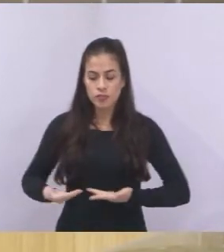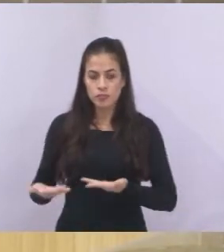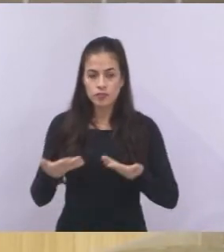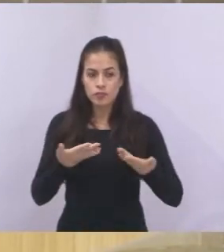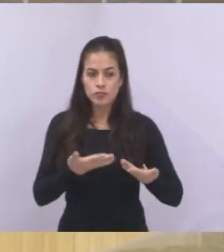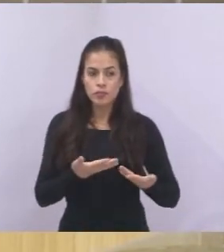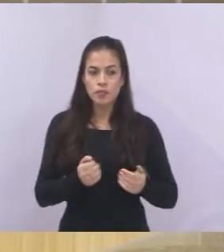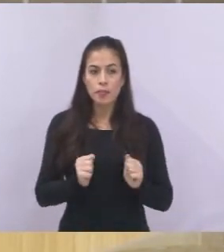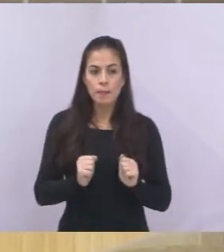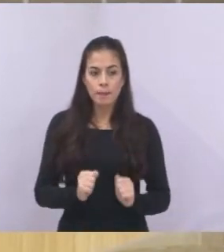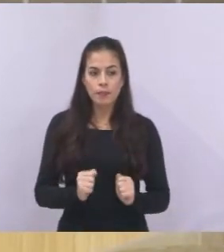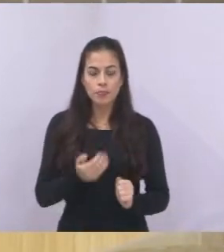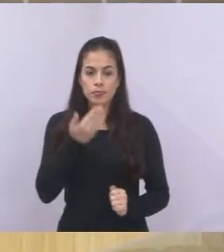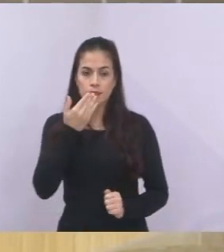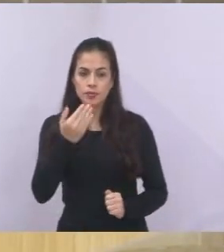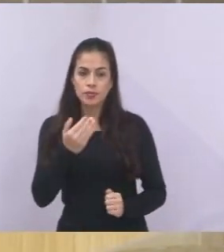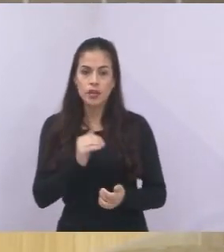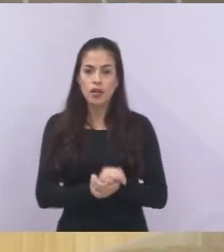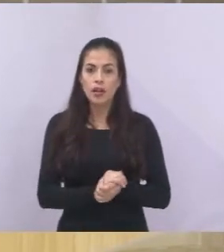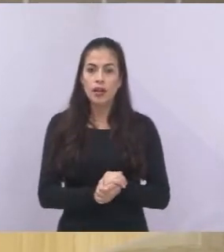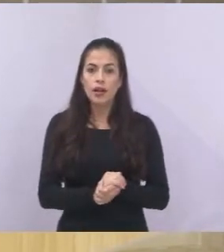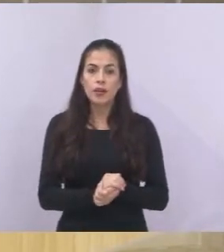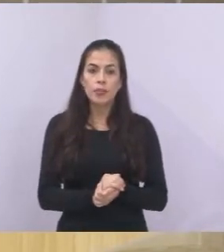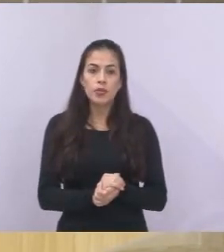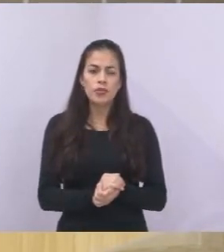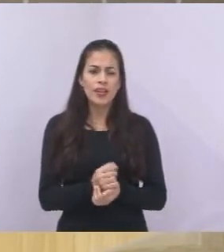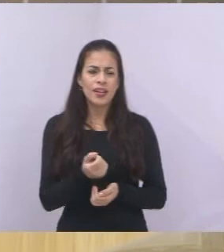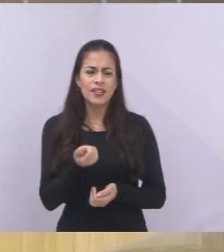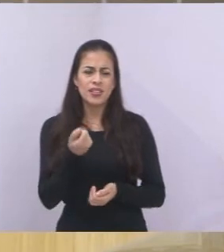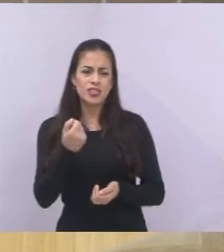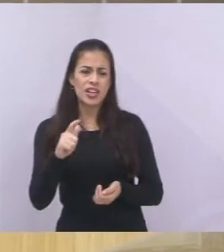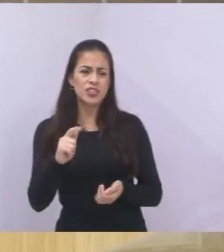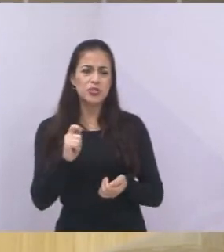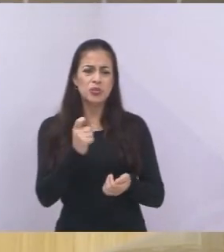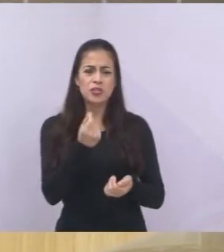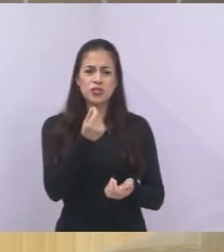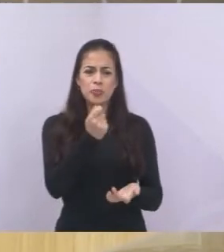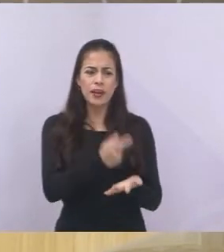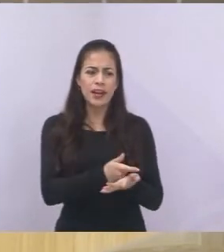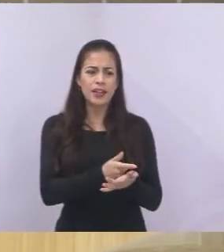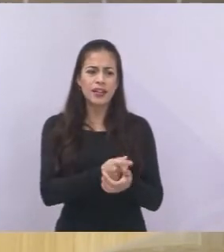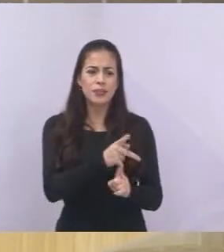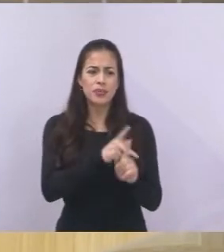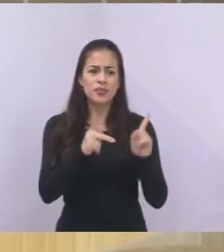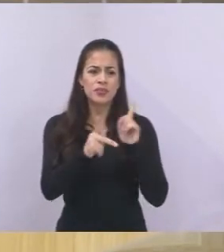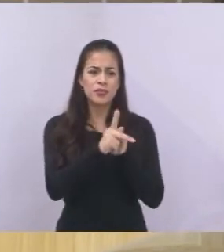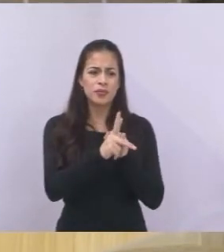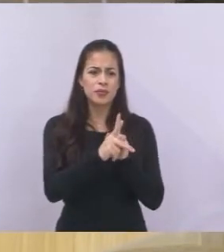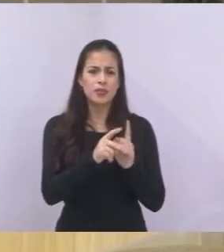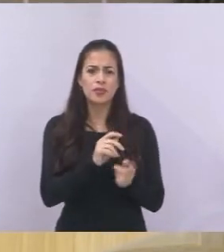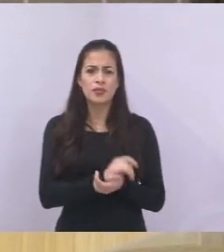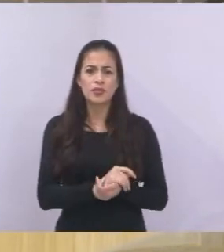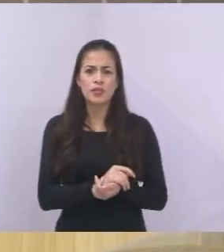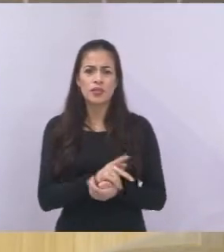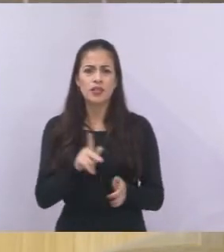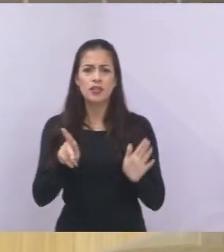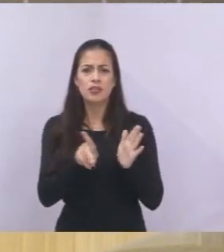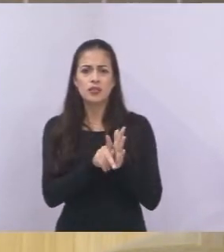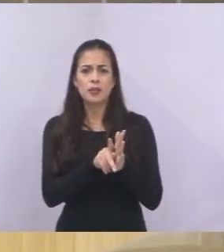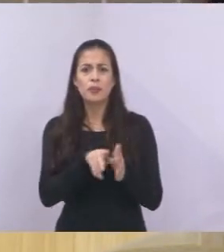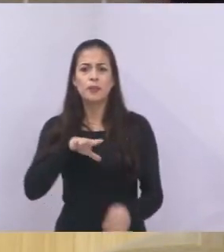de permanência desde que tenha cumprido até a data da entrada em vigor dessa lei complementar